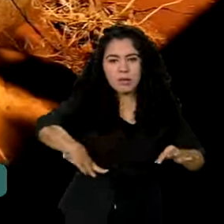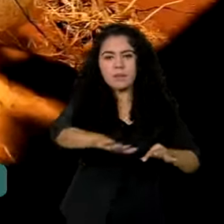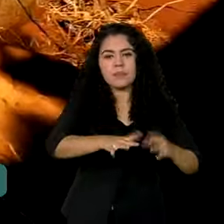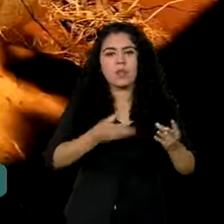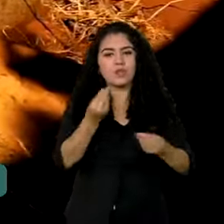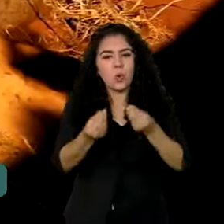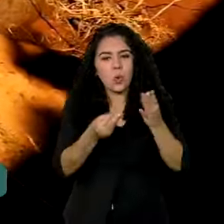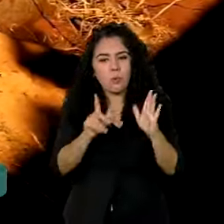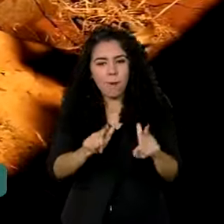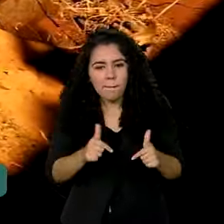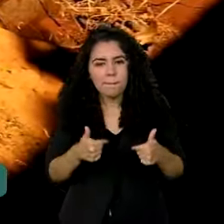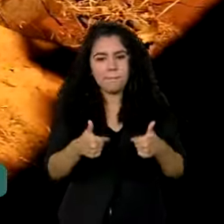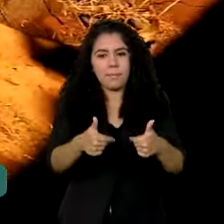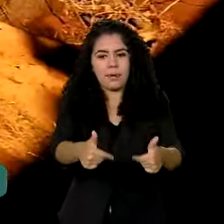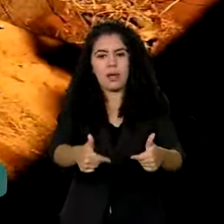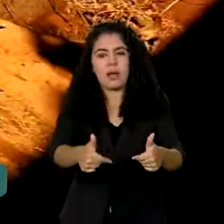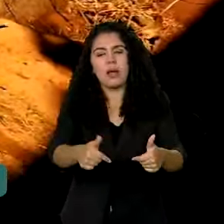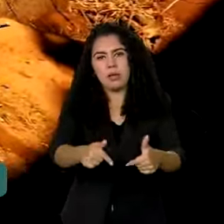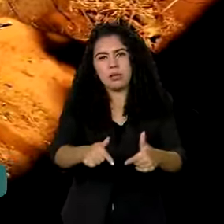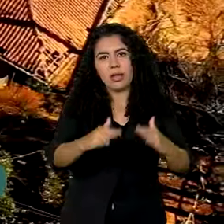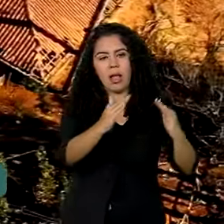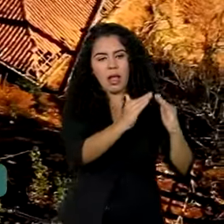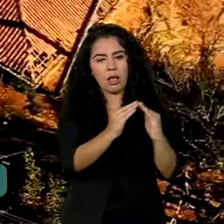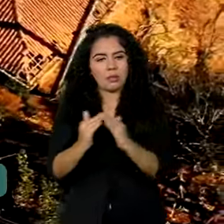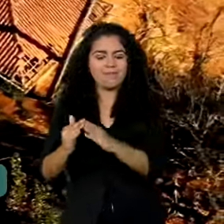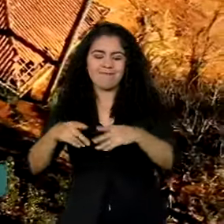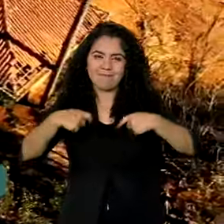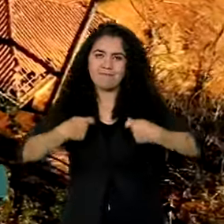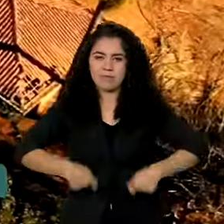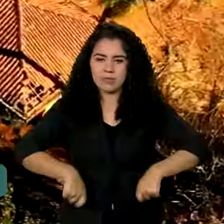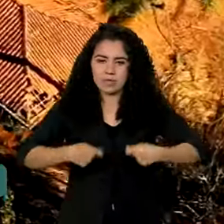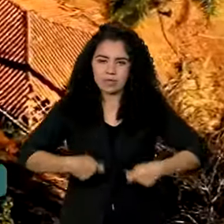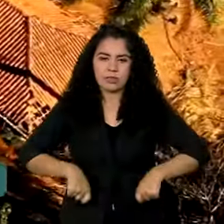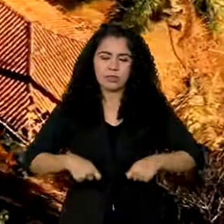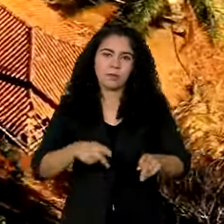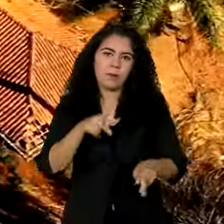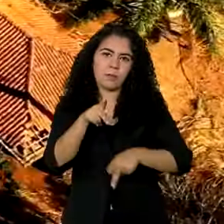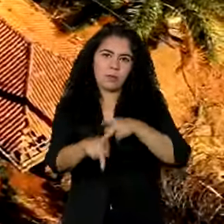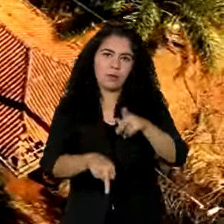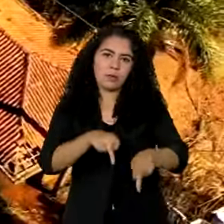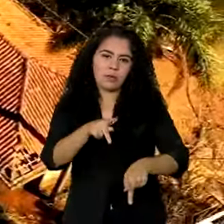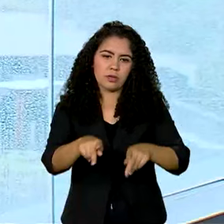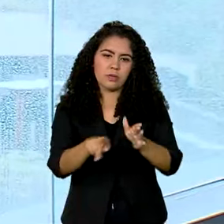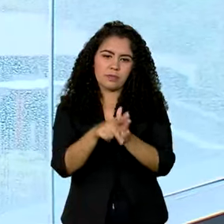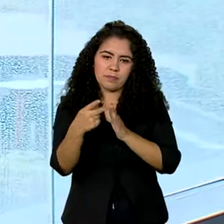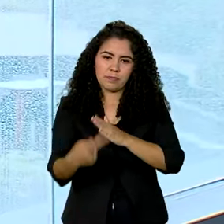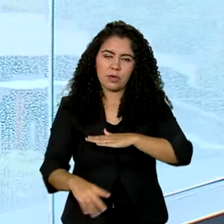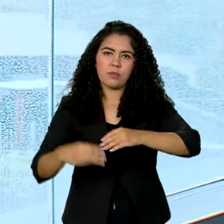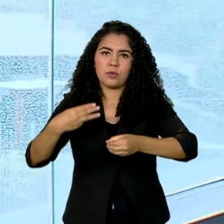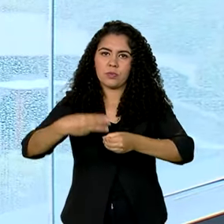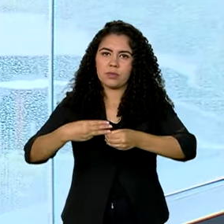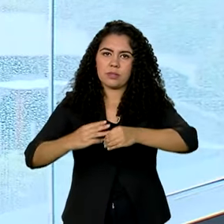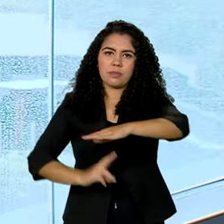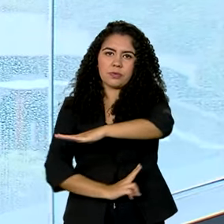executar essas moradias tão necessárias à população de Mussum.